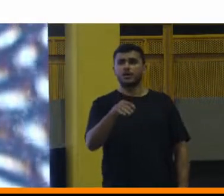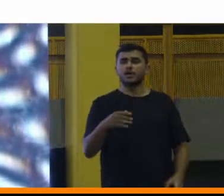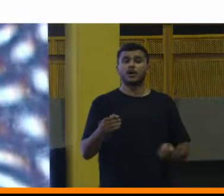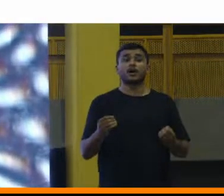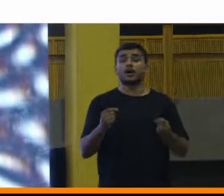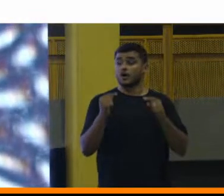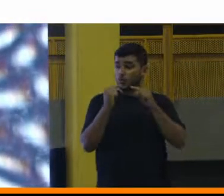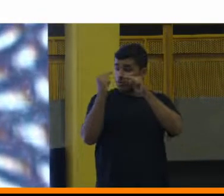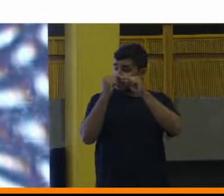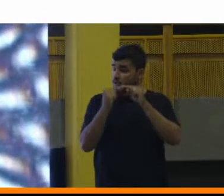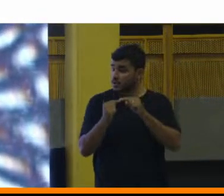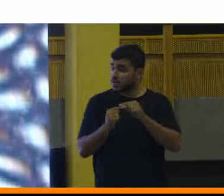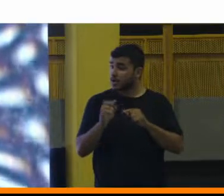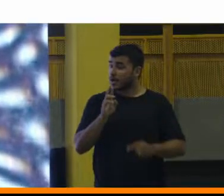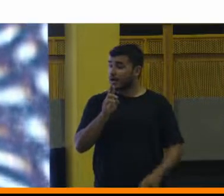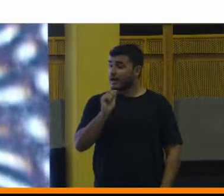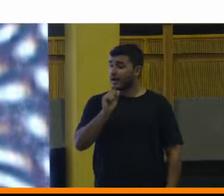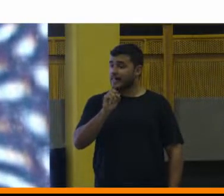Radial.